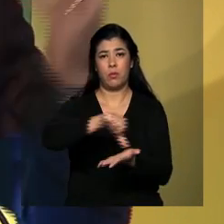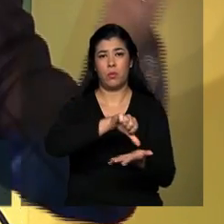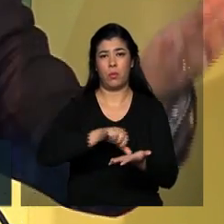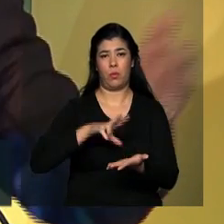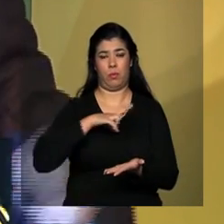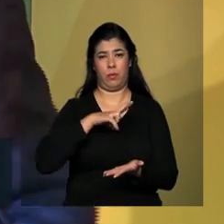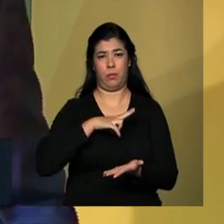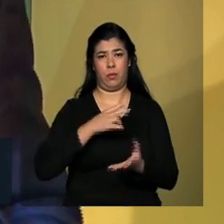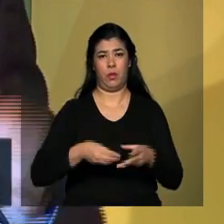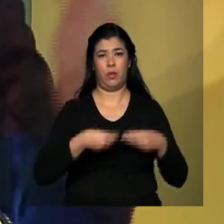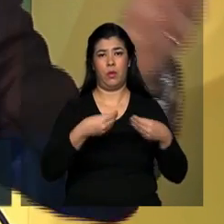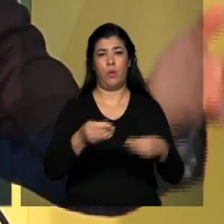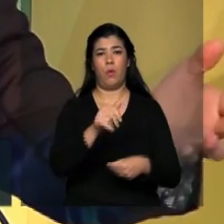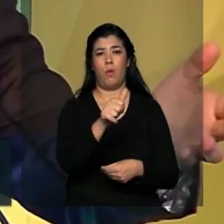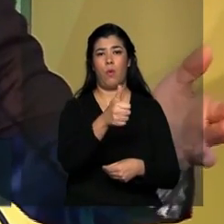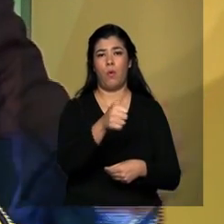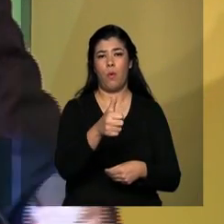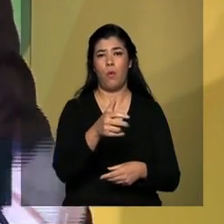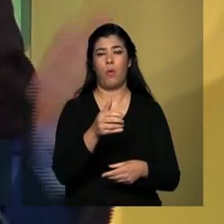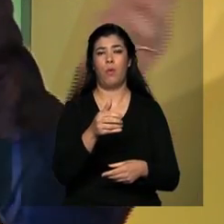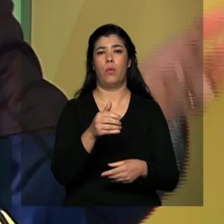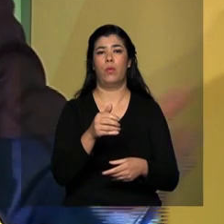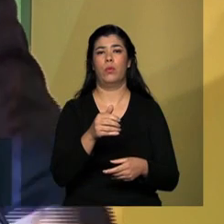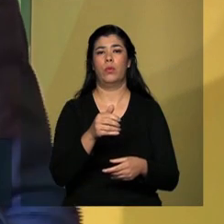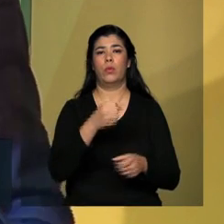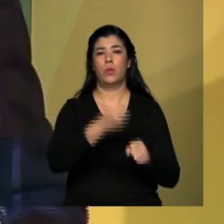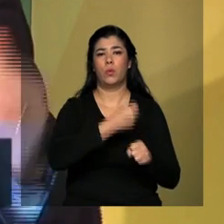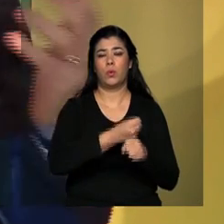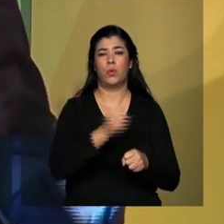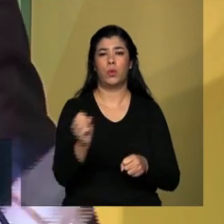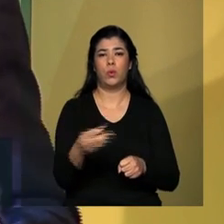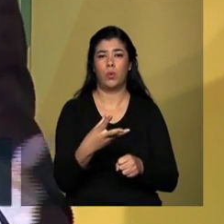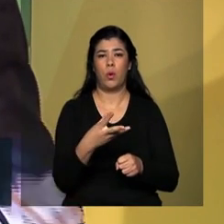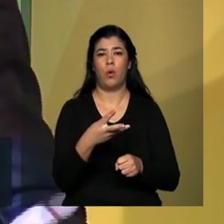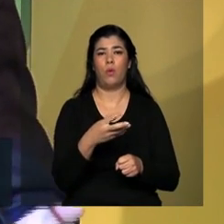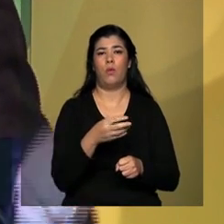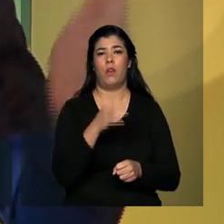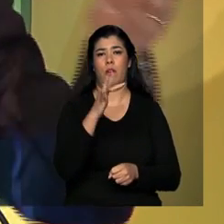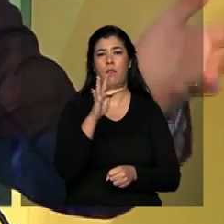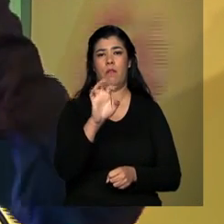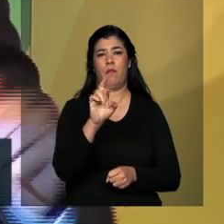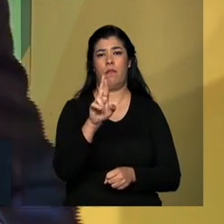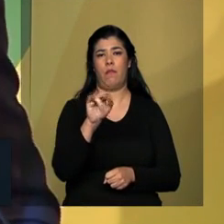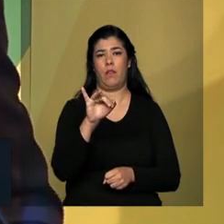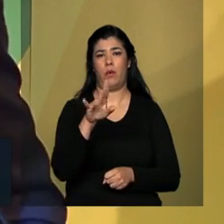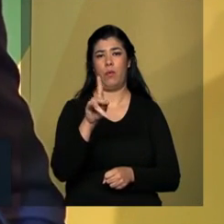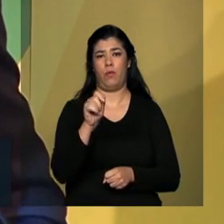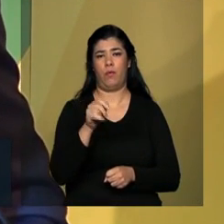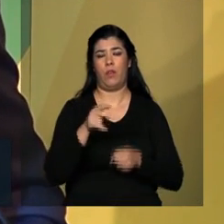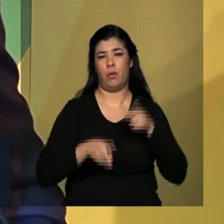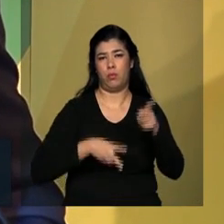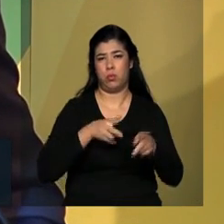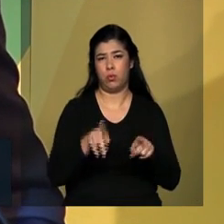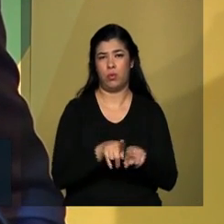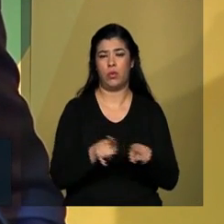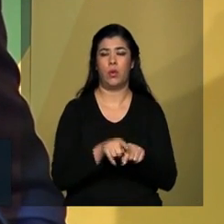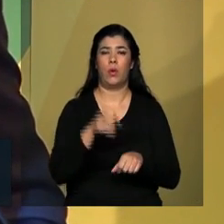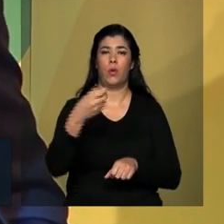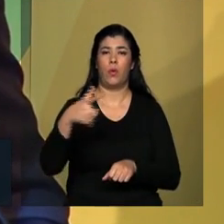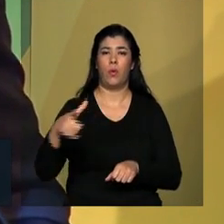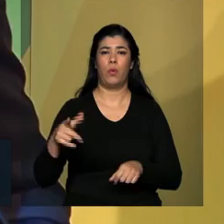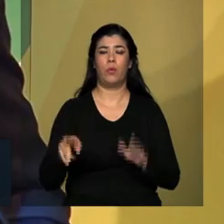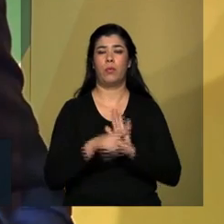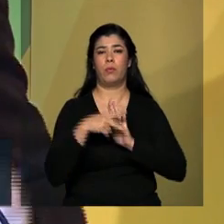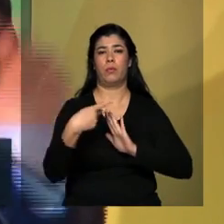oferecemos 11 concessões de ferrovias para concessão. O primeiro passo é um estudo de viabilidade do setor privado da